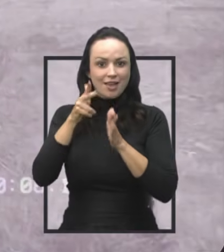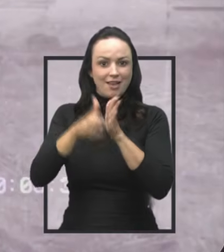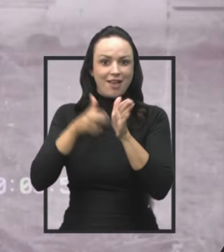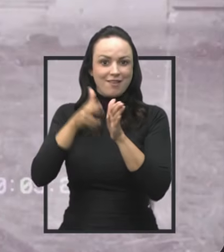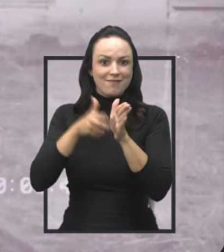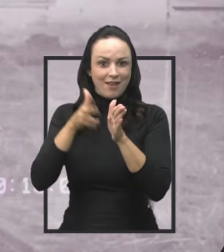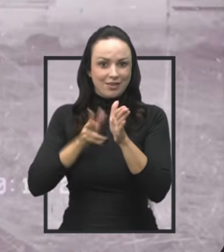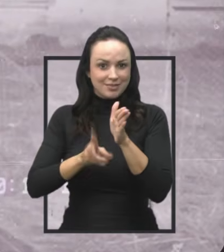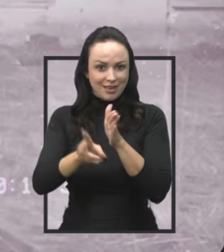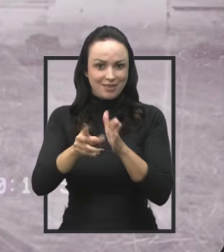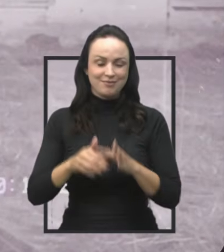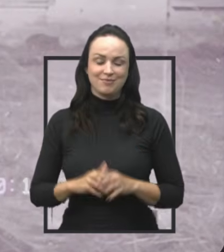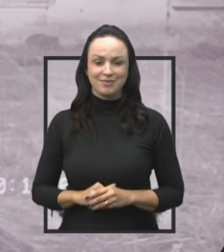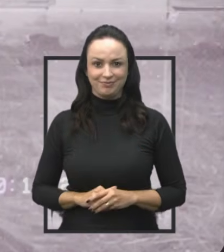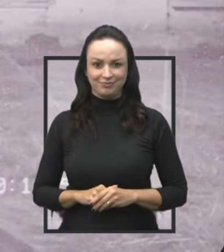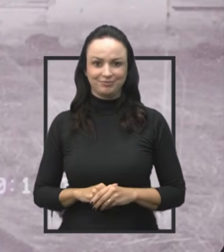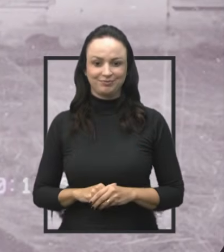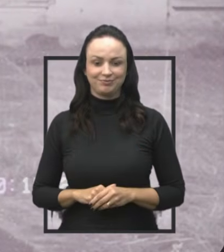de ferro.